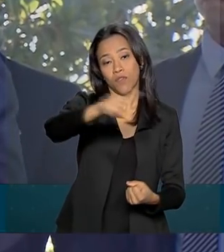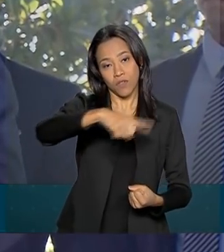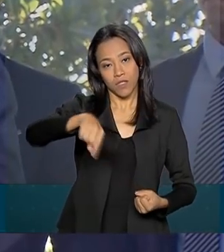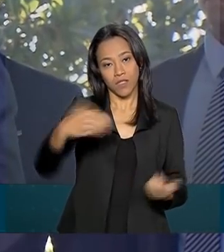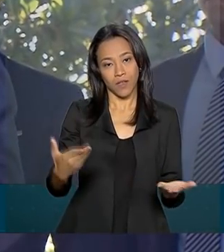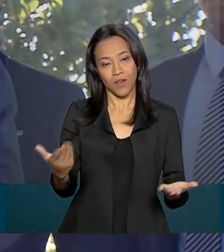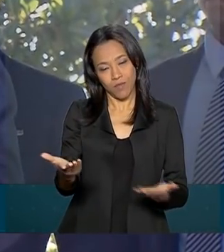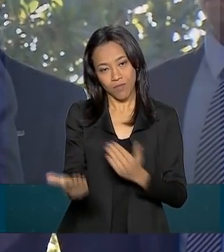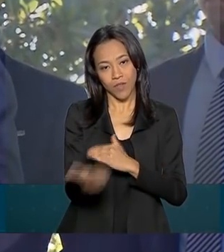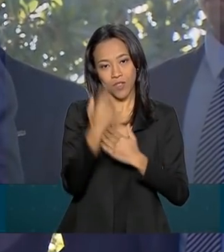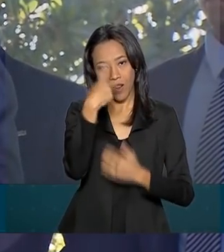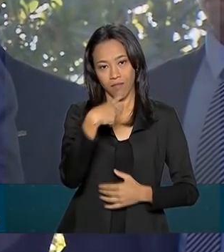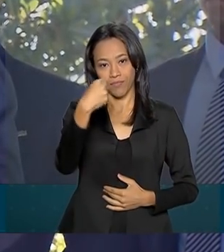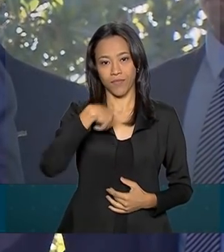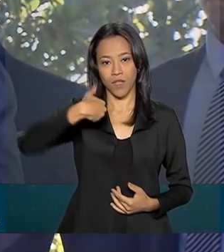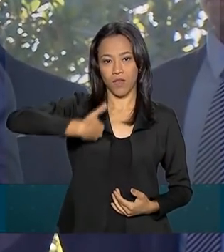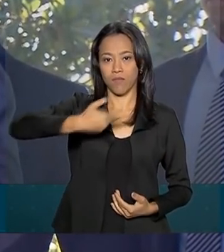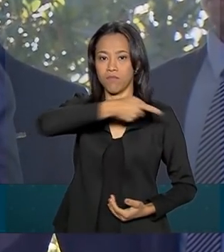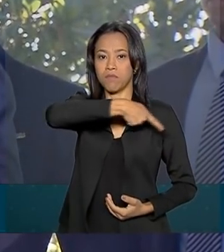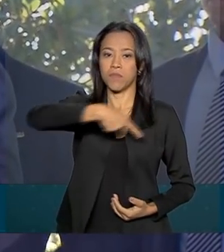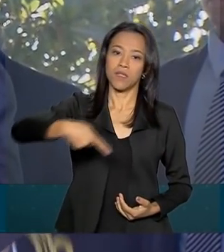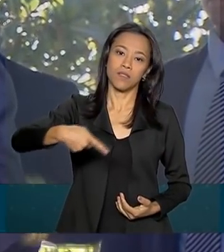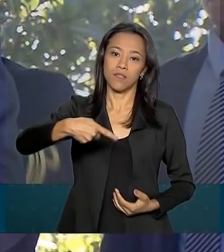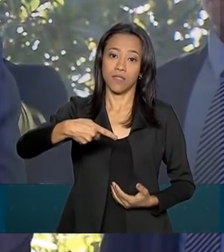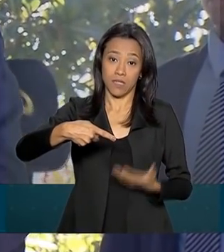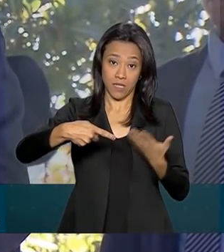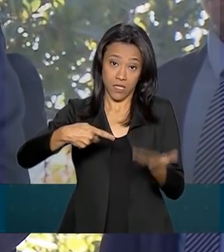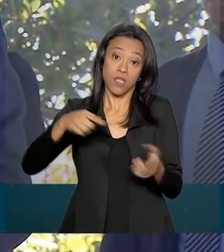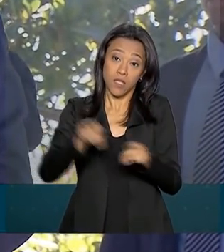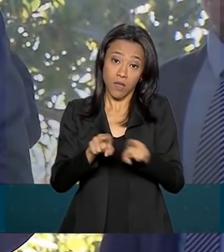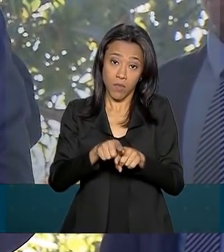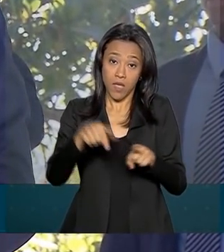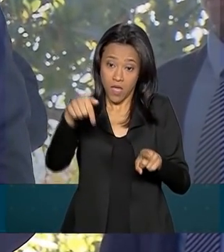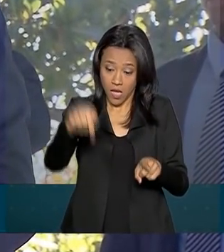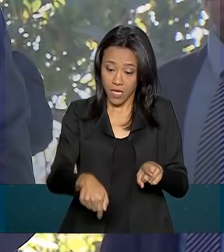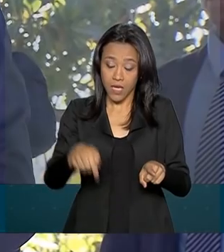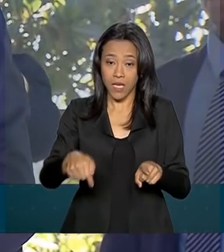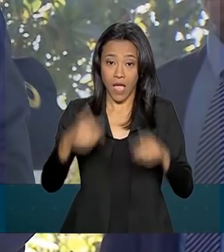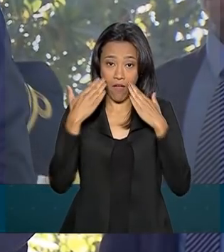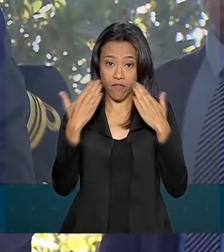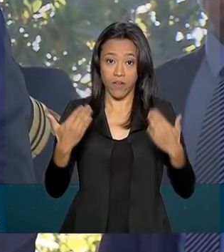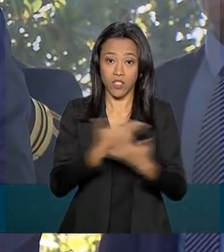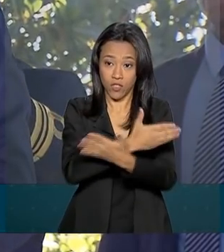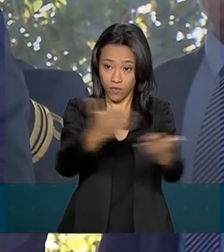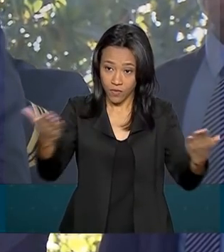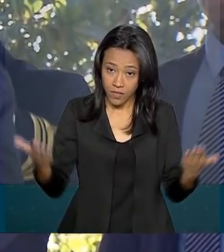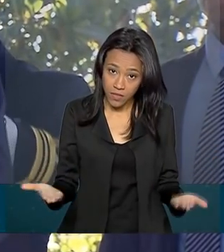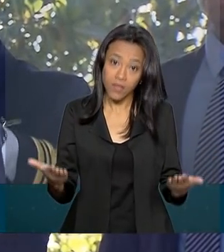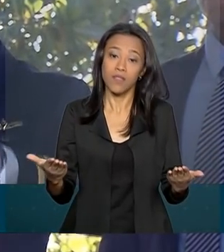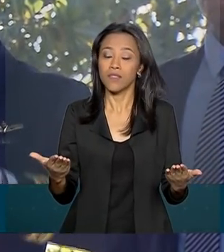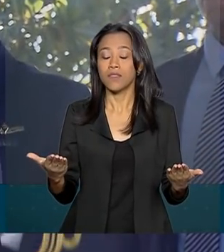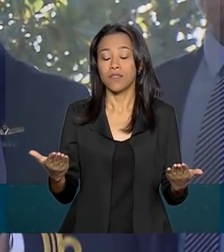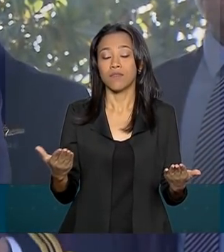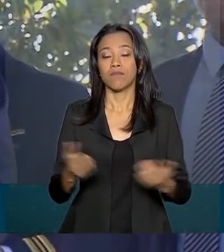me encontro, presidindo uma cerimônia como essa e estando à frente dos destinos do Brasil.